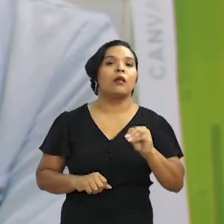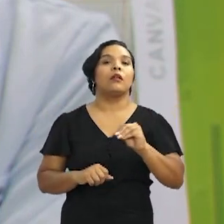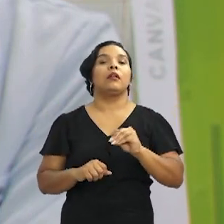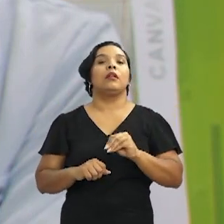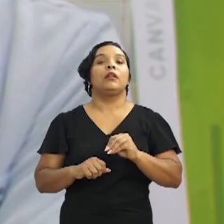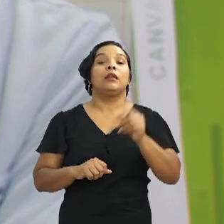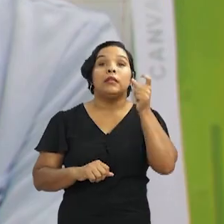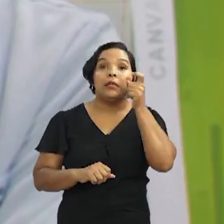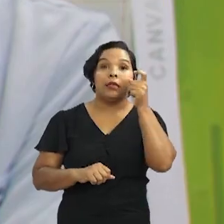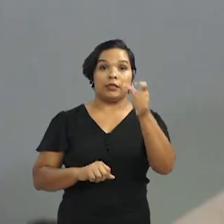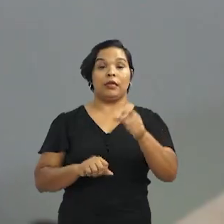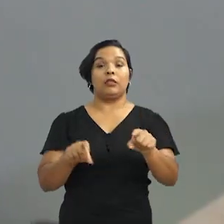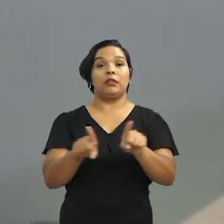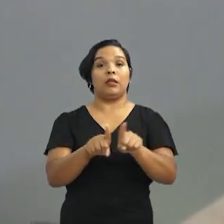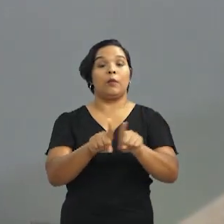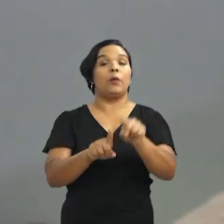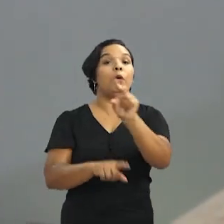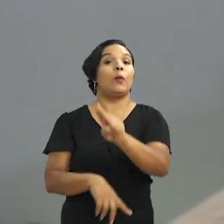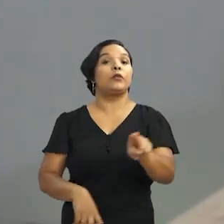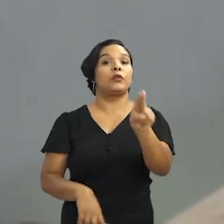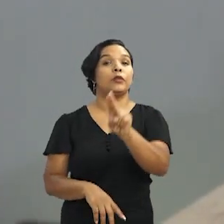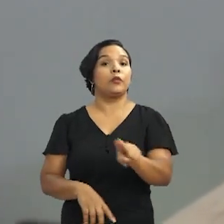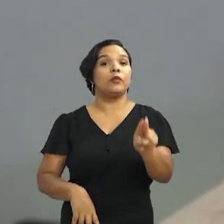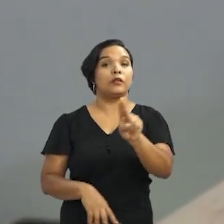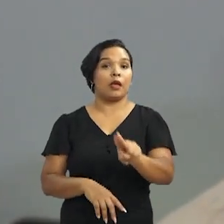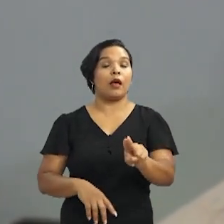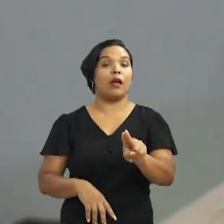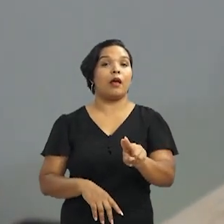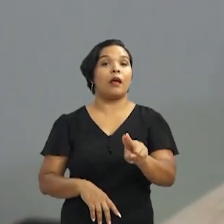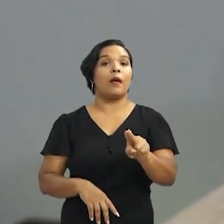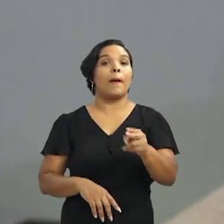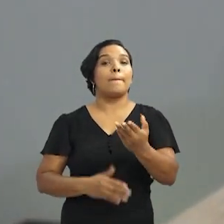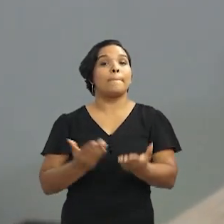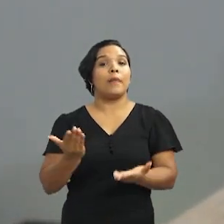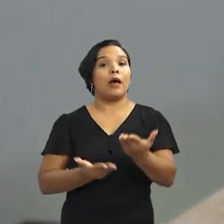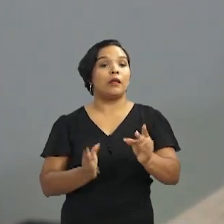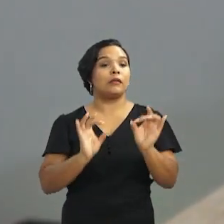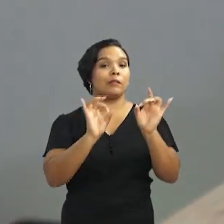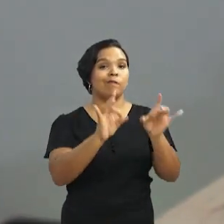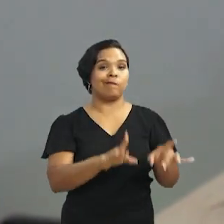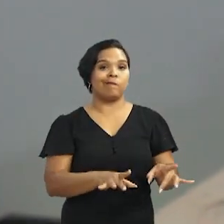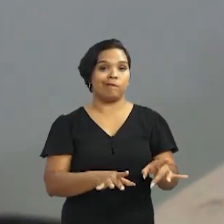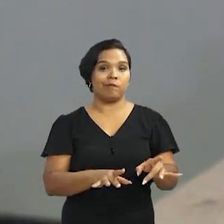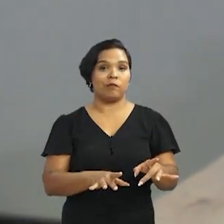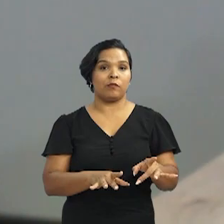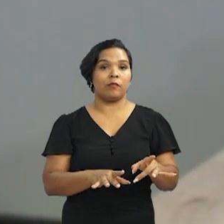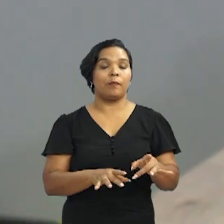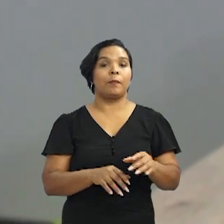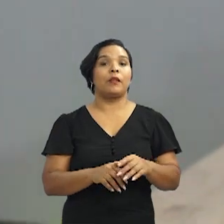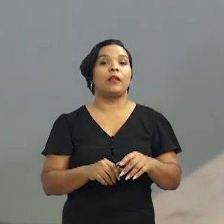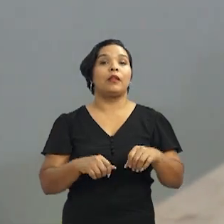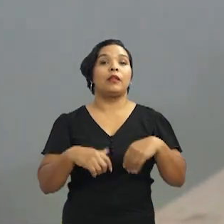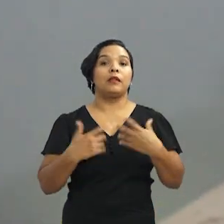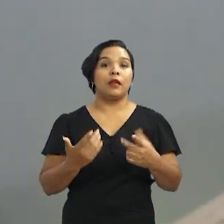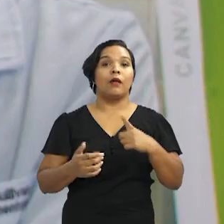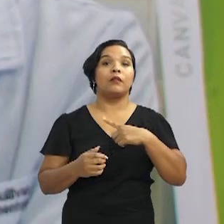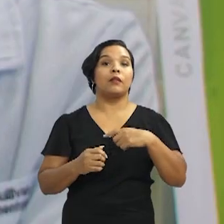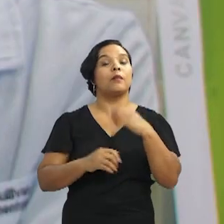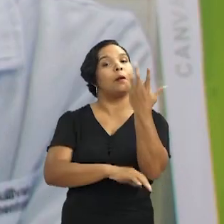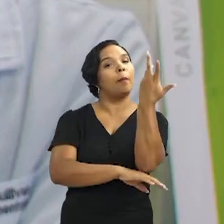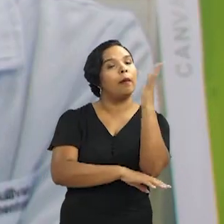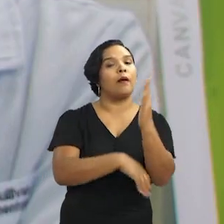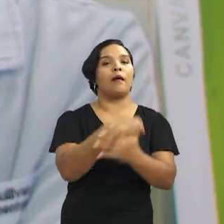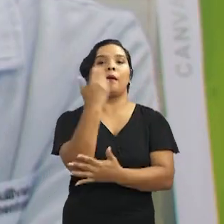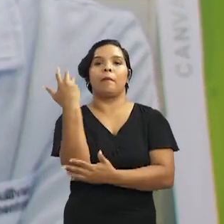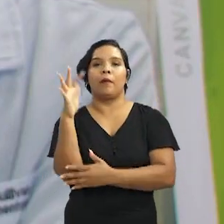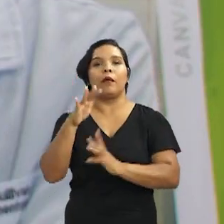através do alto-falante. E é interessante que a gente pode reutilizar balanças que já foram descartadas. Então